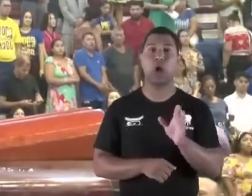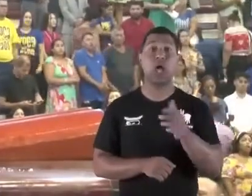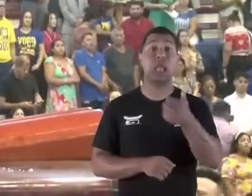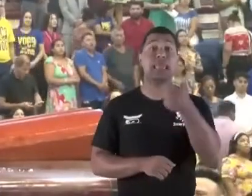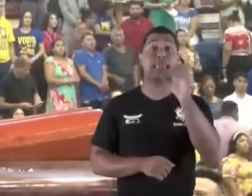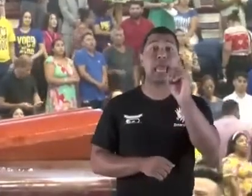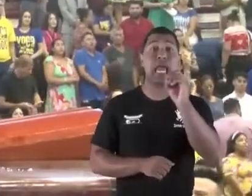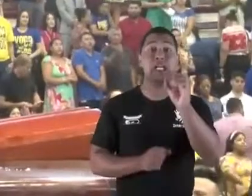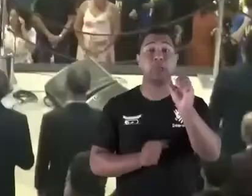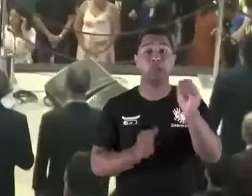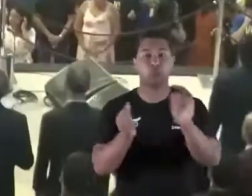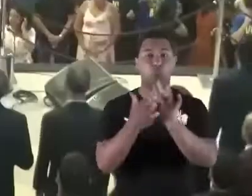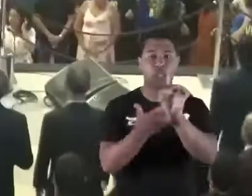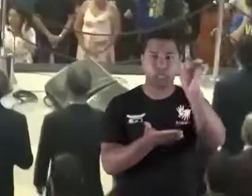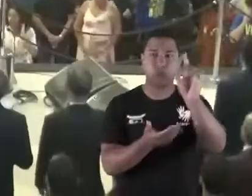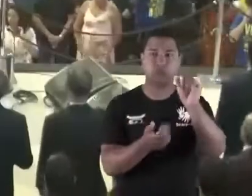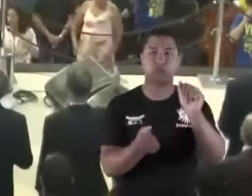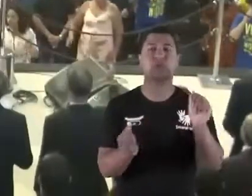Jesus.